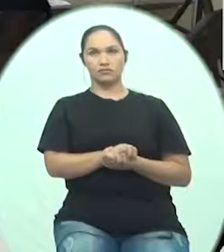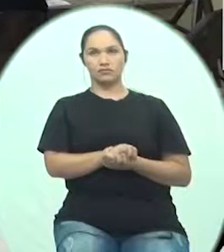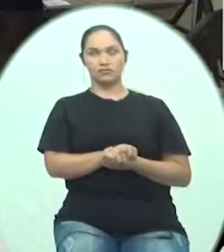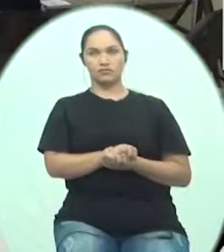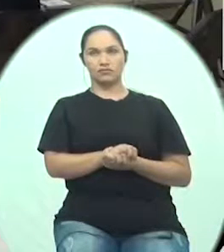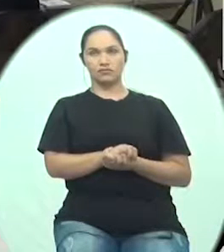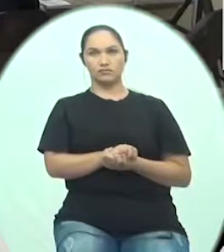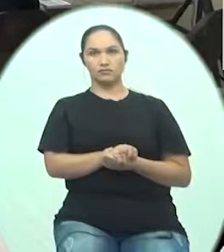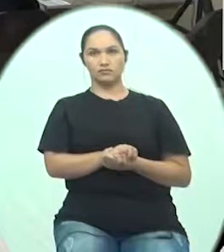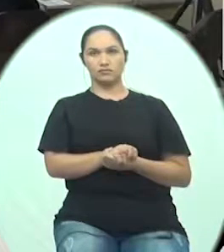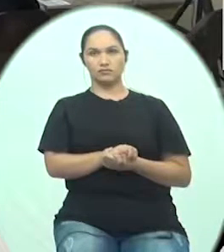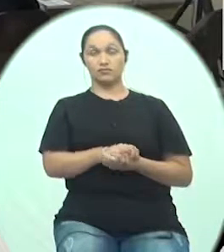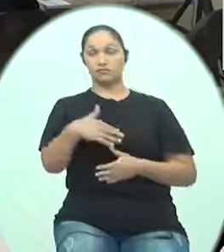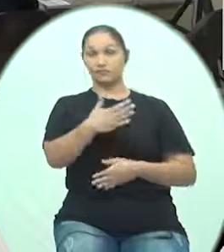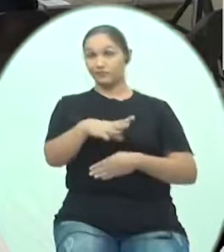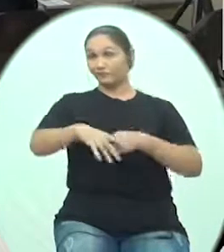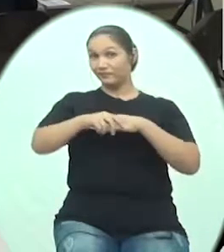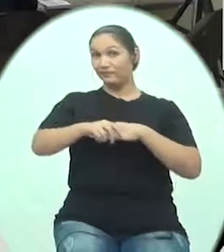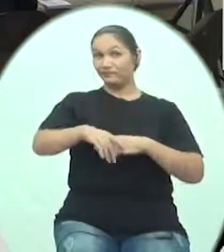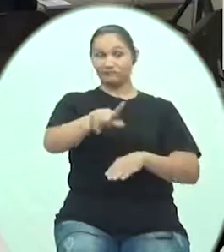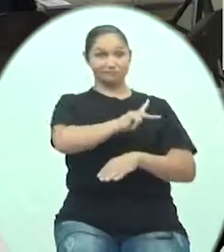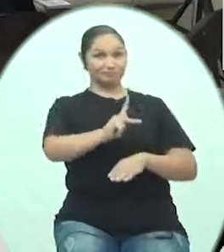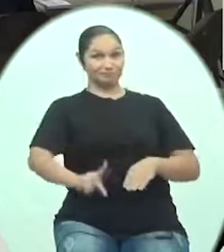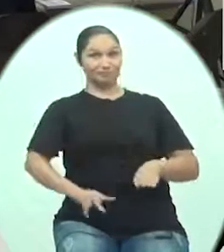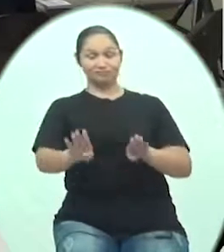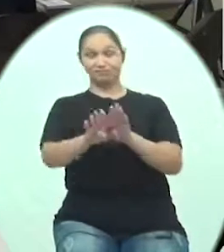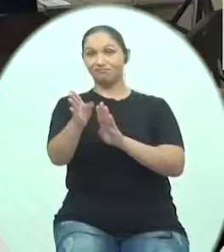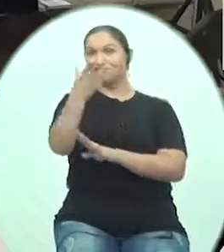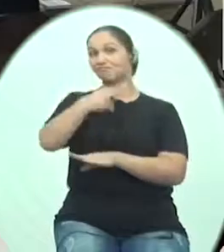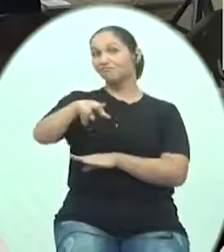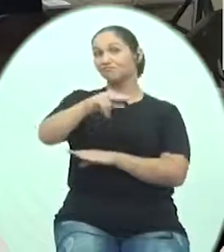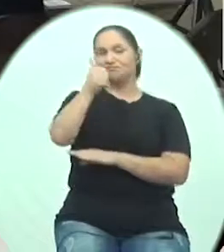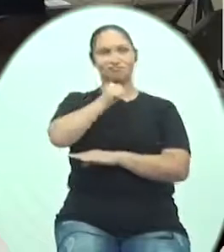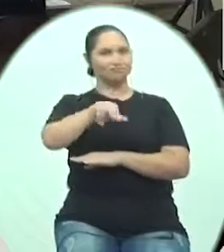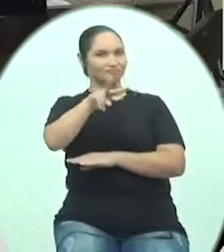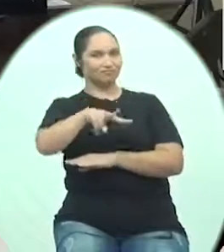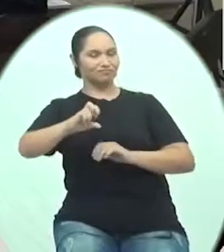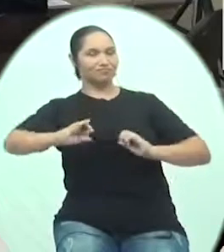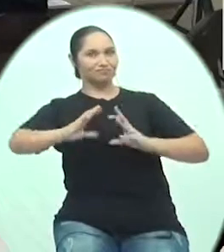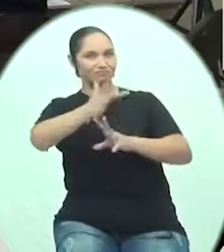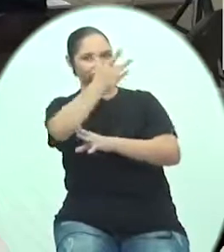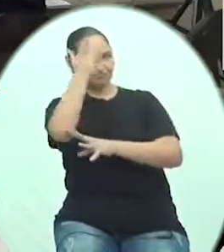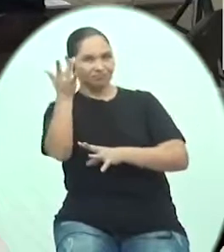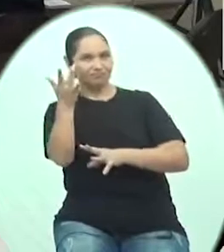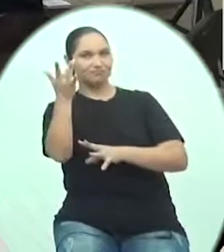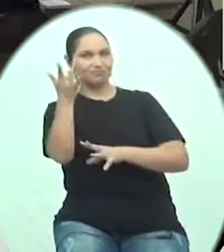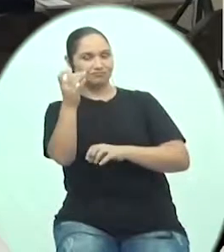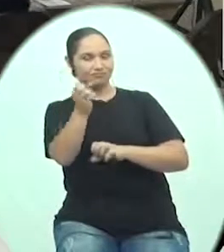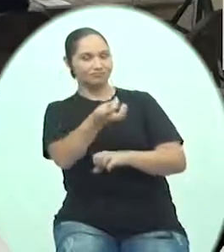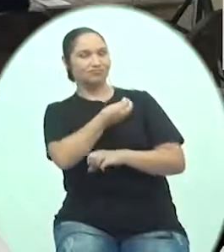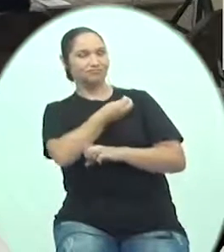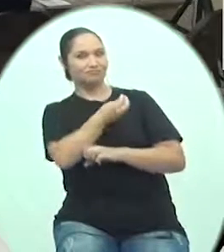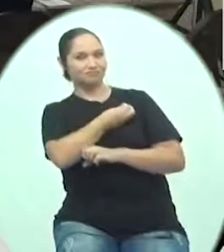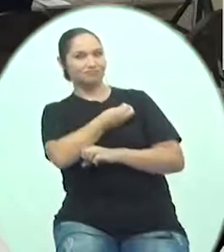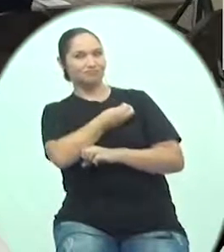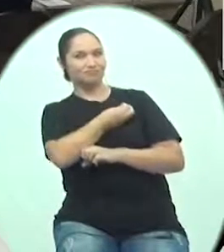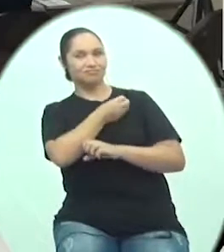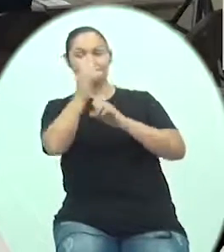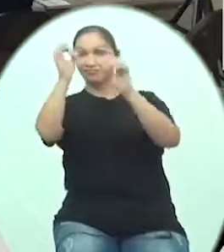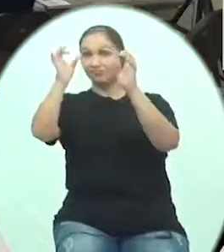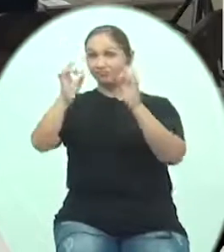reunião Quero cumprimentar a senhor presidente senhores vereadores vereadoras todo o público presente